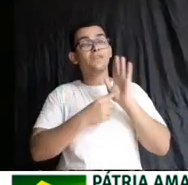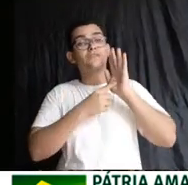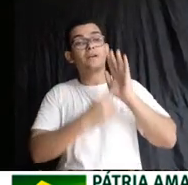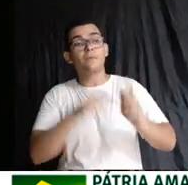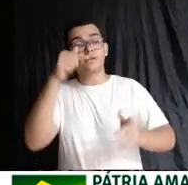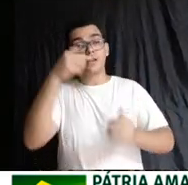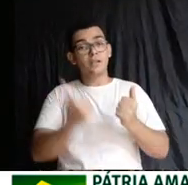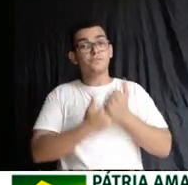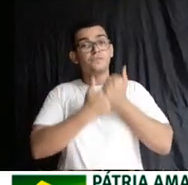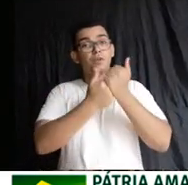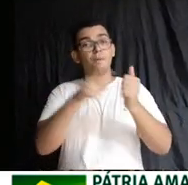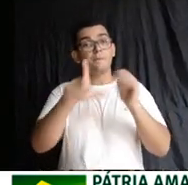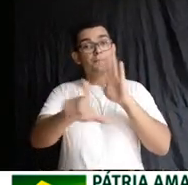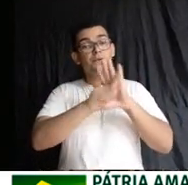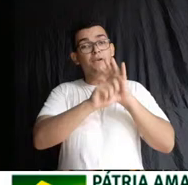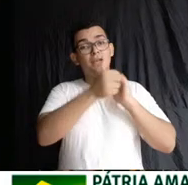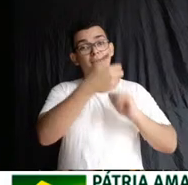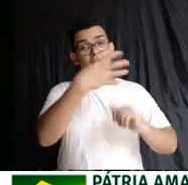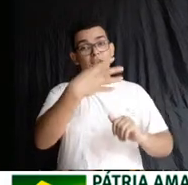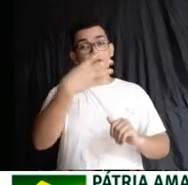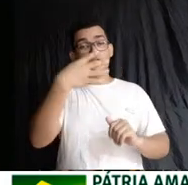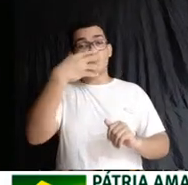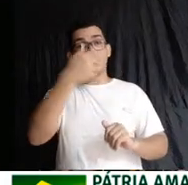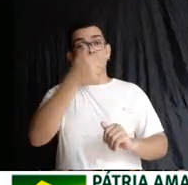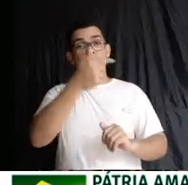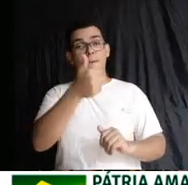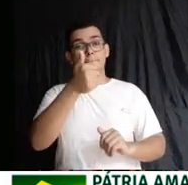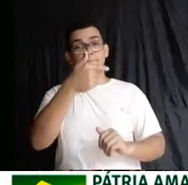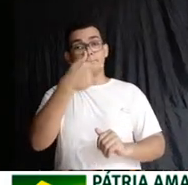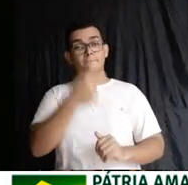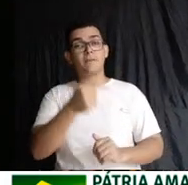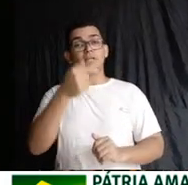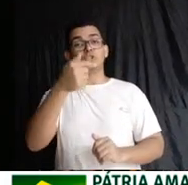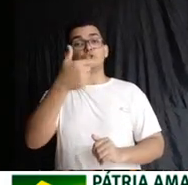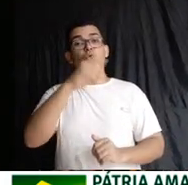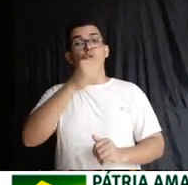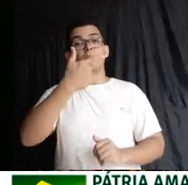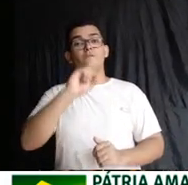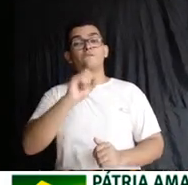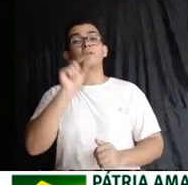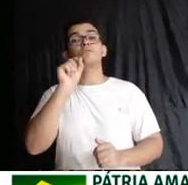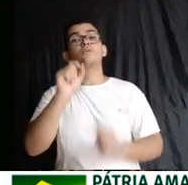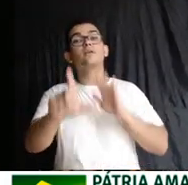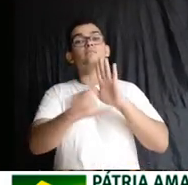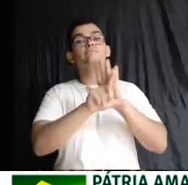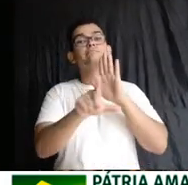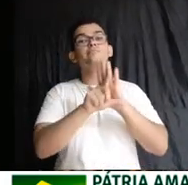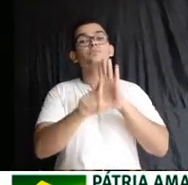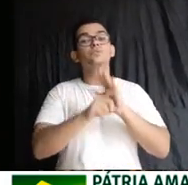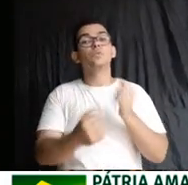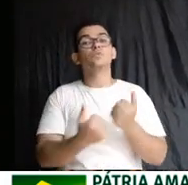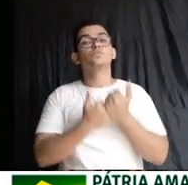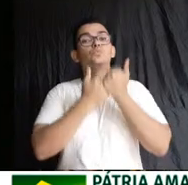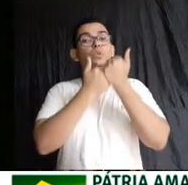é da Lei 14.017 de 2020, Lei do Auxílio Emergencial à Cultura.